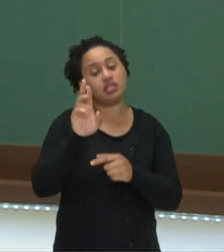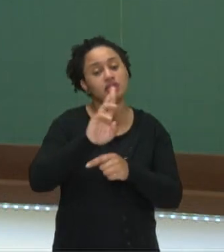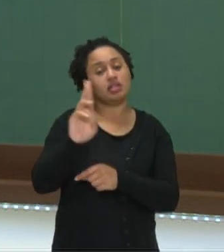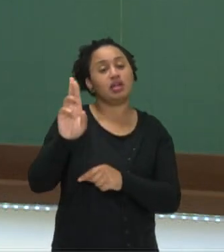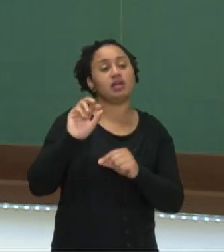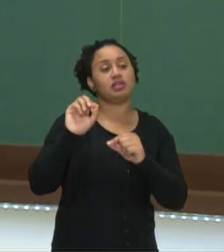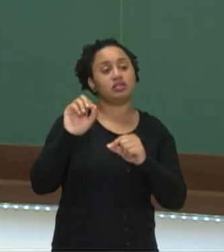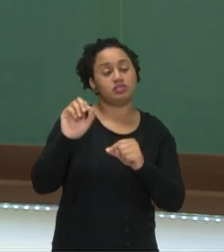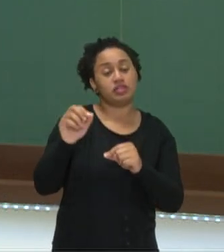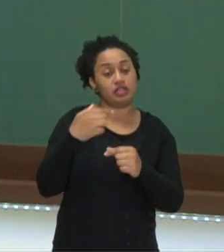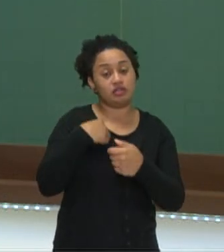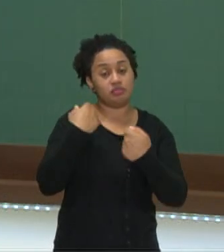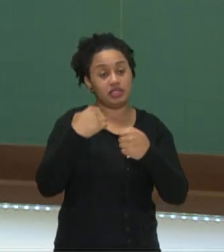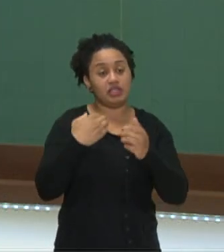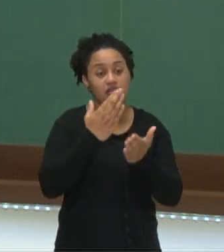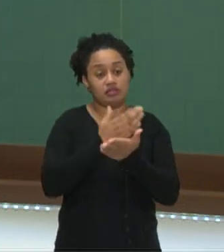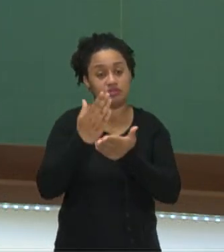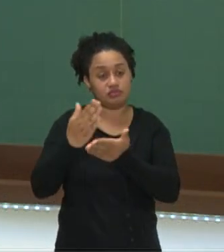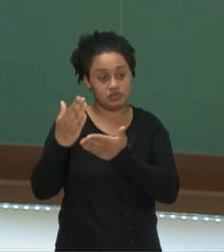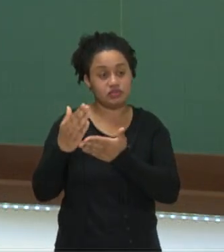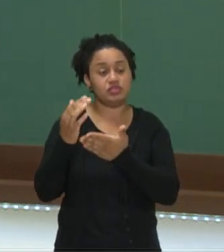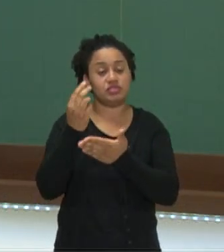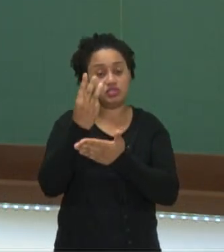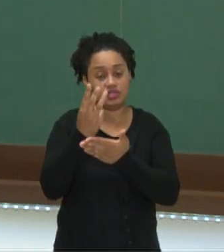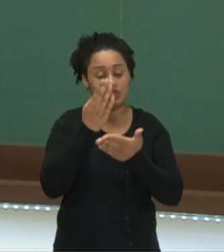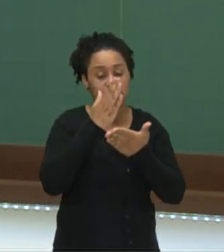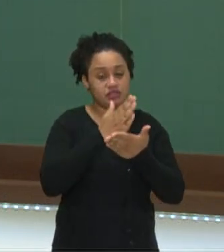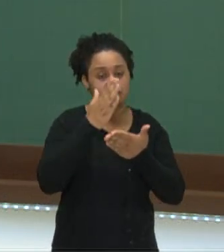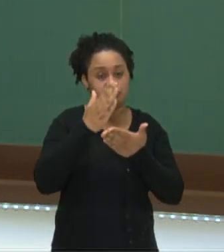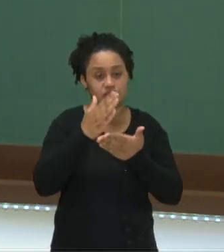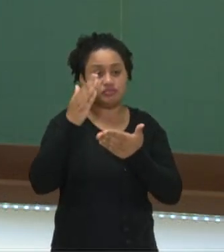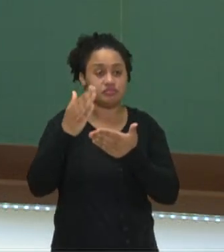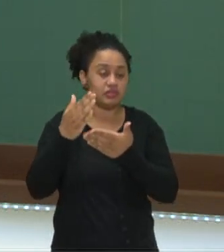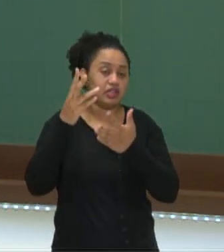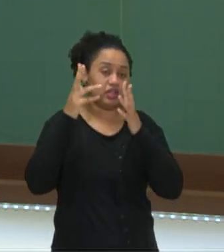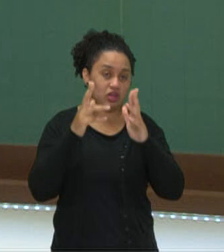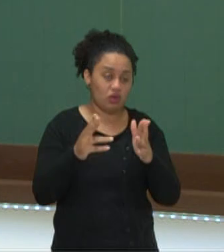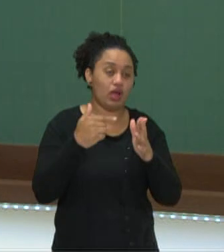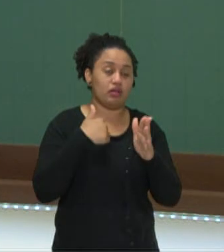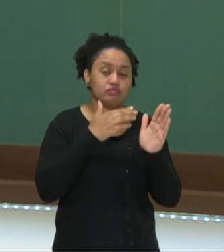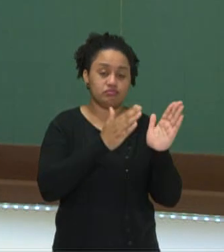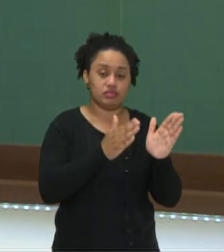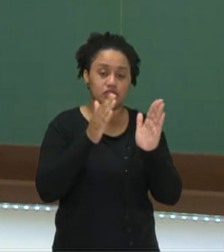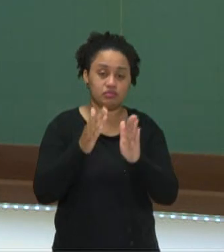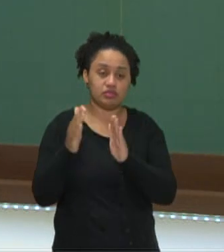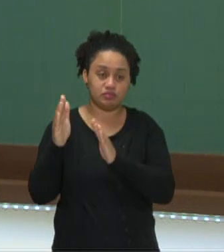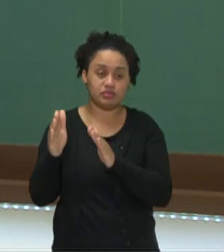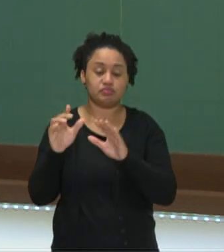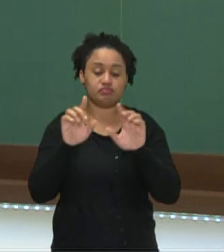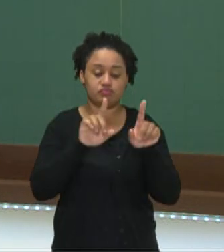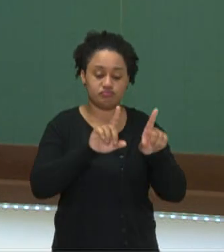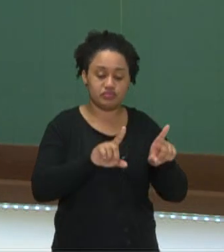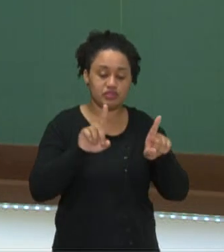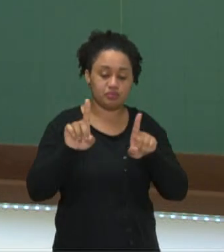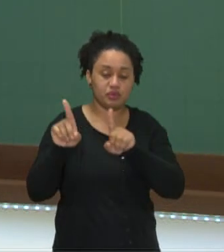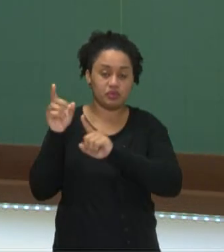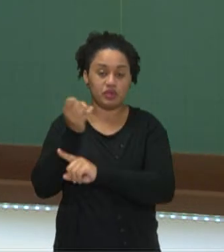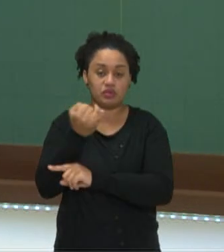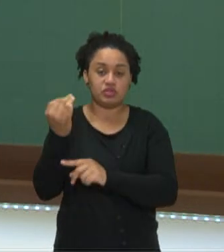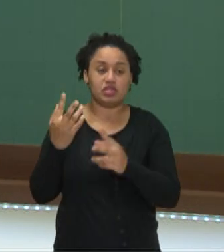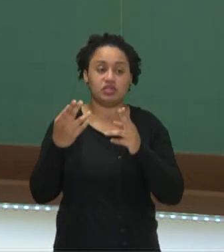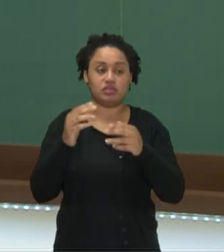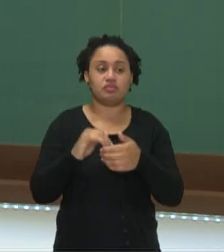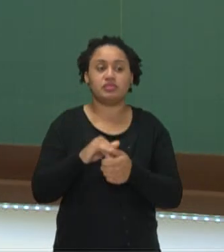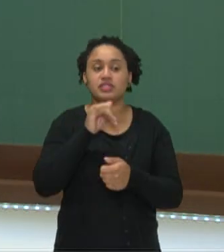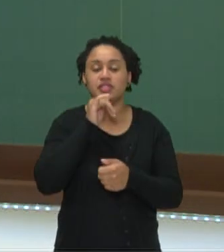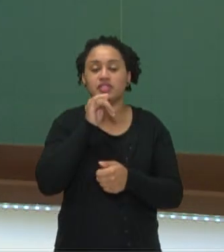R$30 deveria ser repartido em 3 pedaços iguais, do mesmo tamanho, ou seja, com a mesma quantidade. Então, se eu